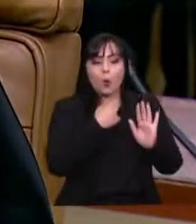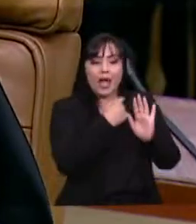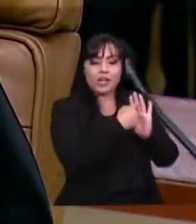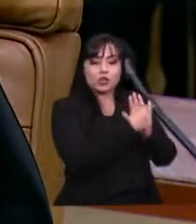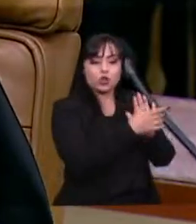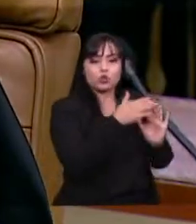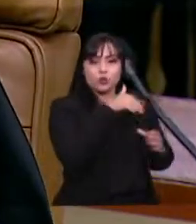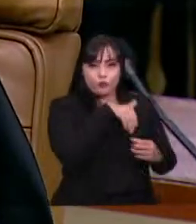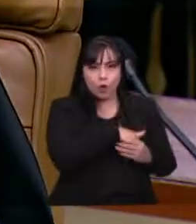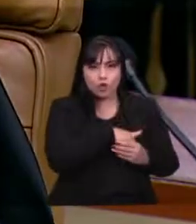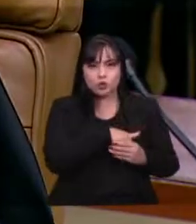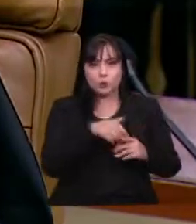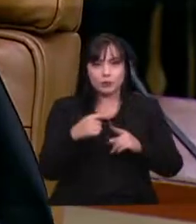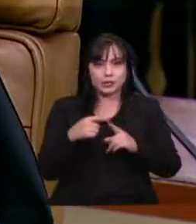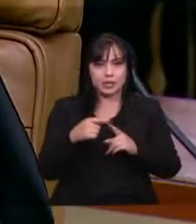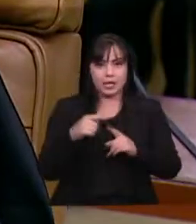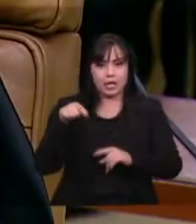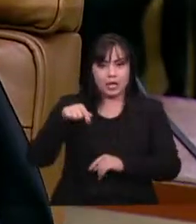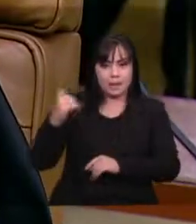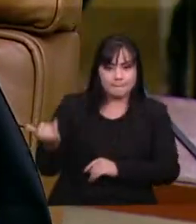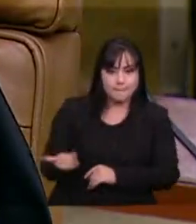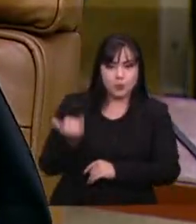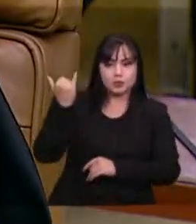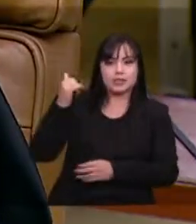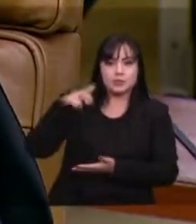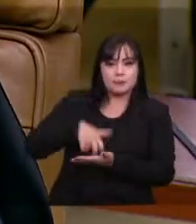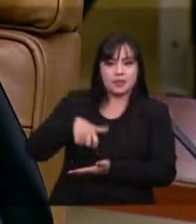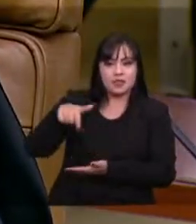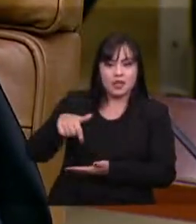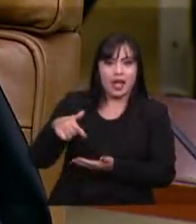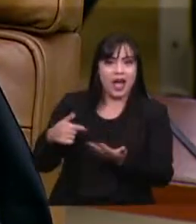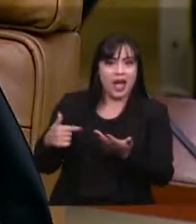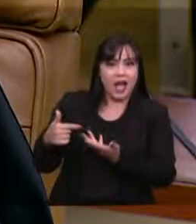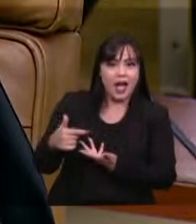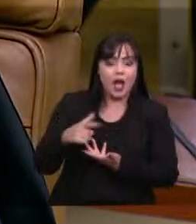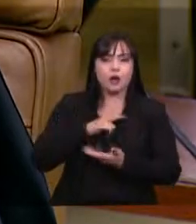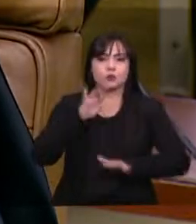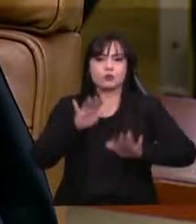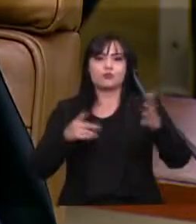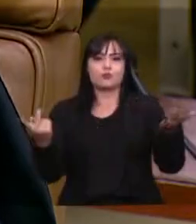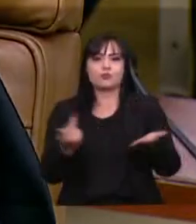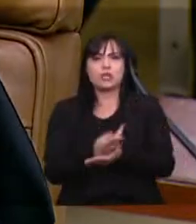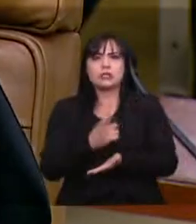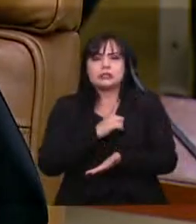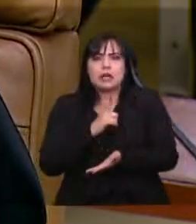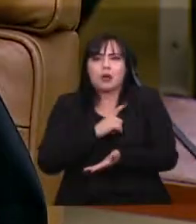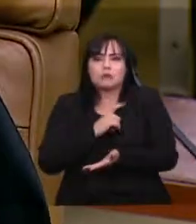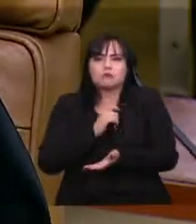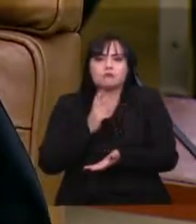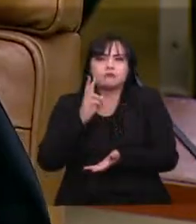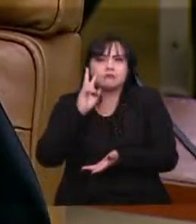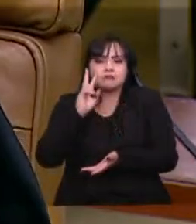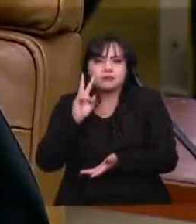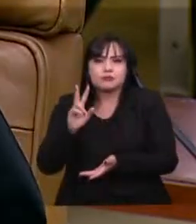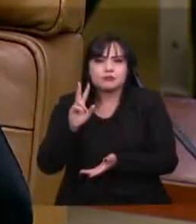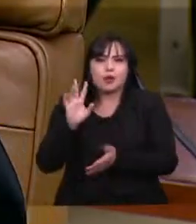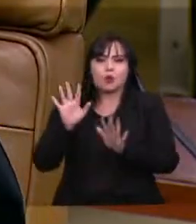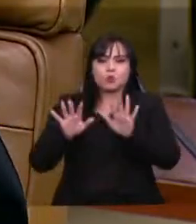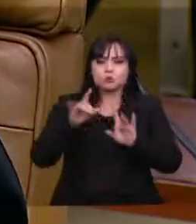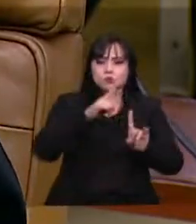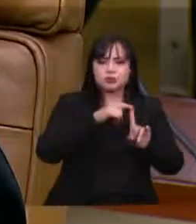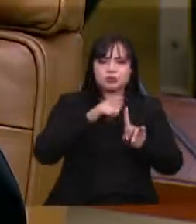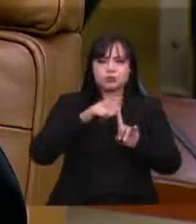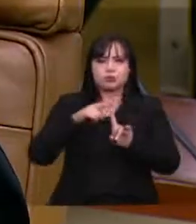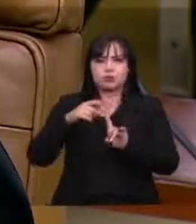voto que eventual relevância Penal de Tais fatos somente sugeriria se considerados atípicos